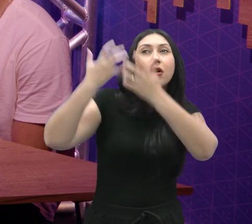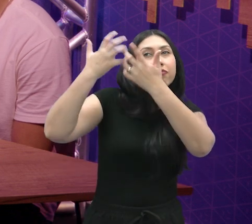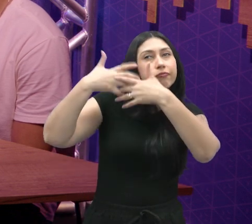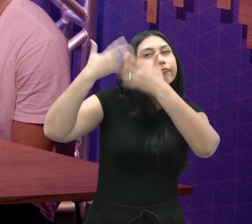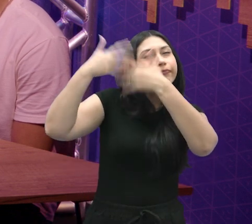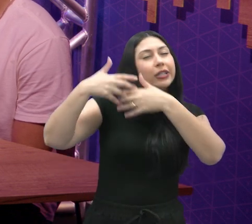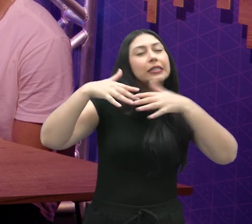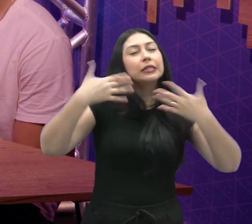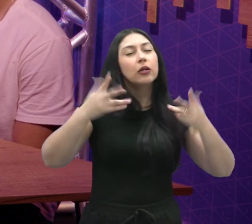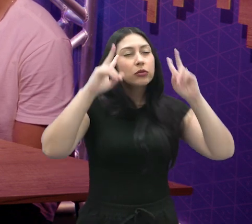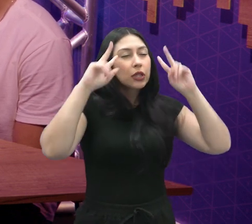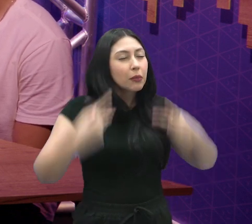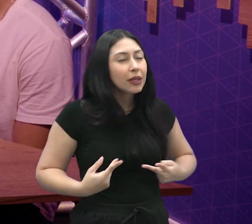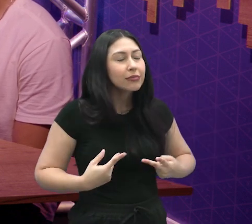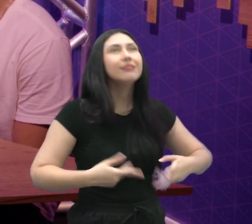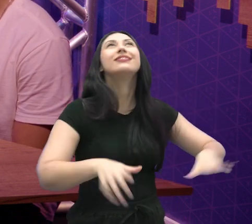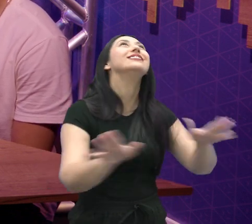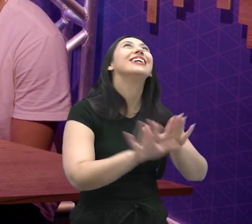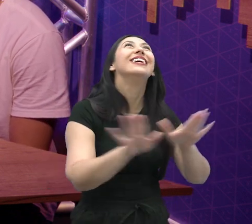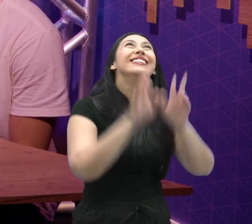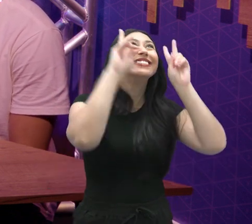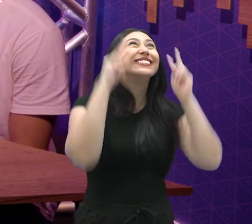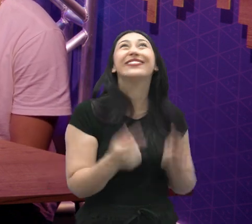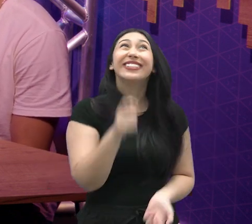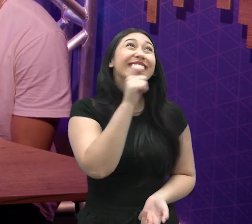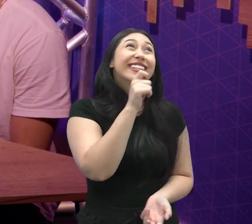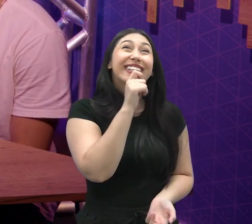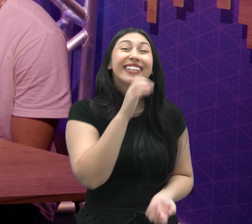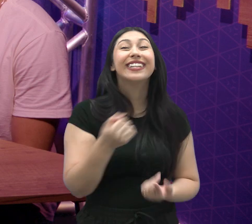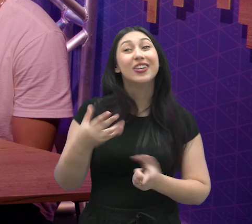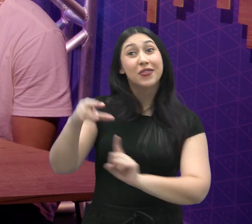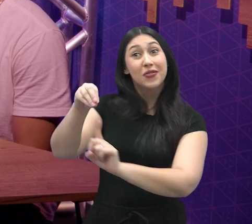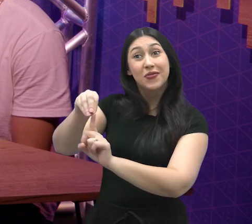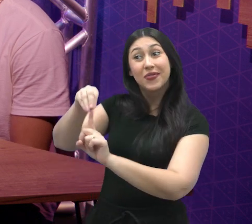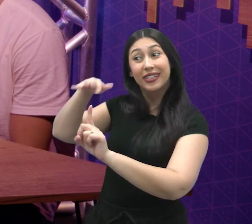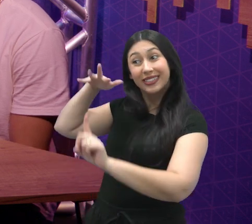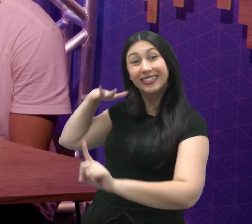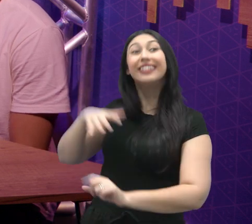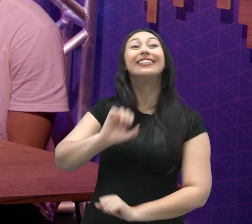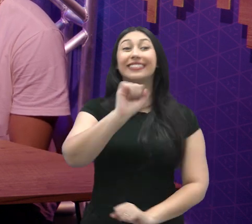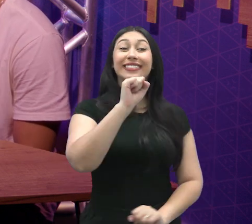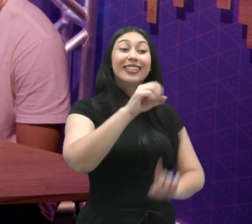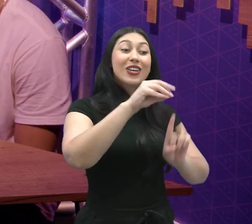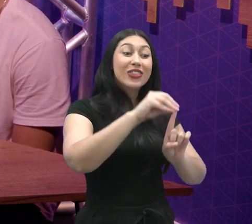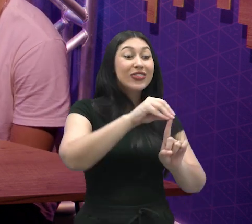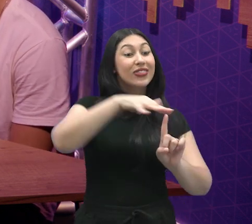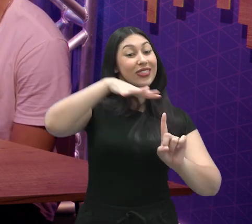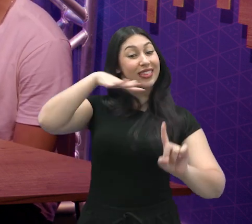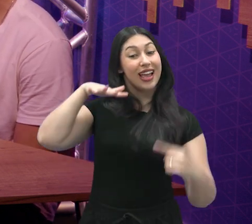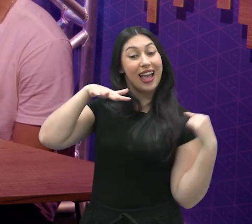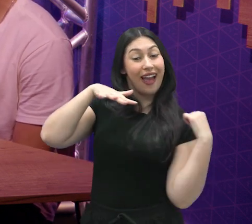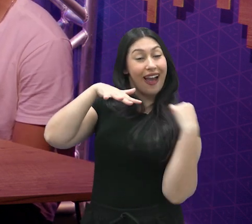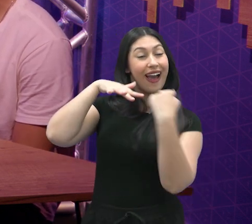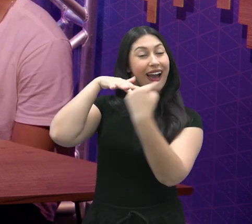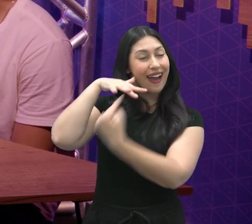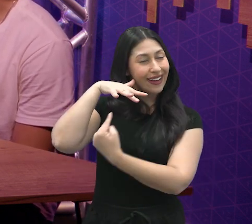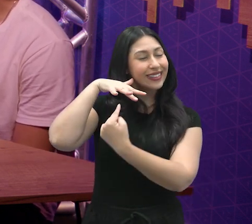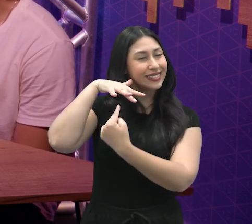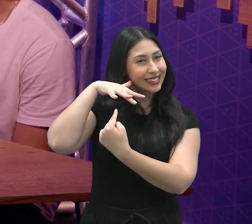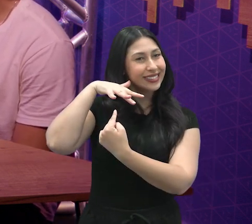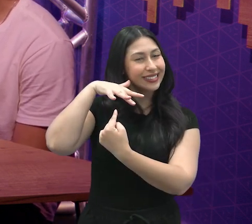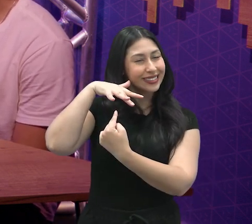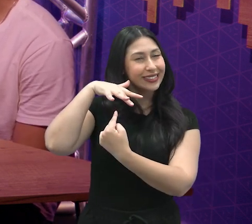ser humano, ele foi... Ser humano, não. Porque a gente ainda não era ser humano. Os nossos ancestrais. Exatamente. Enquanto os nossos